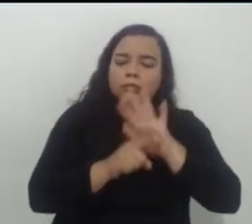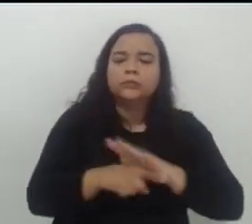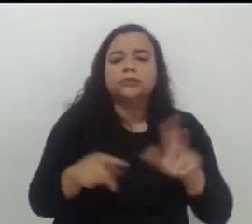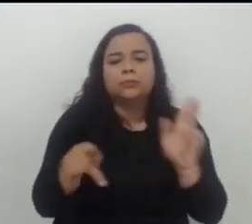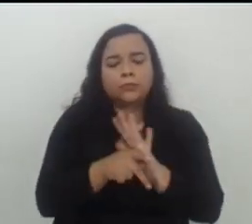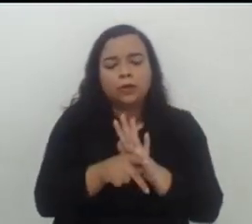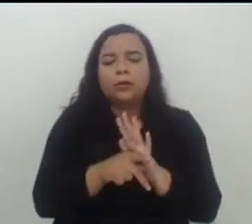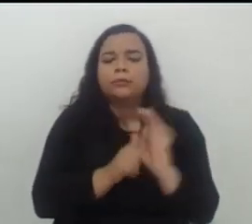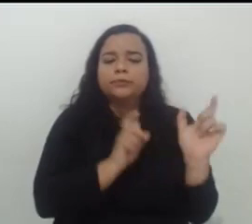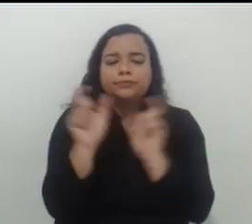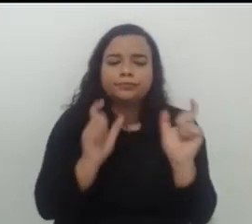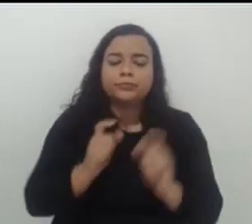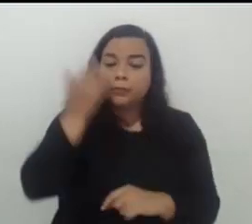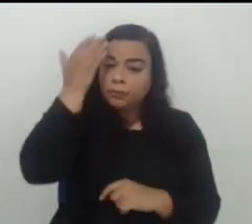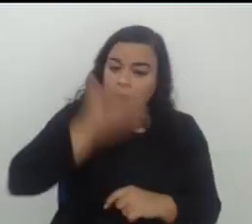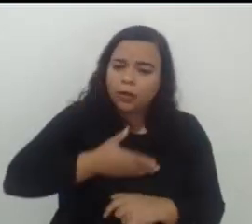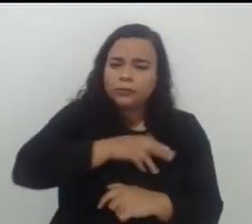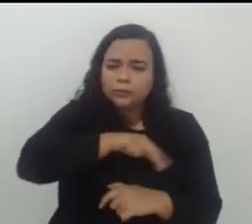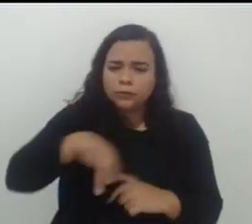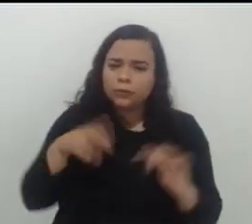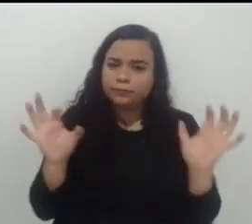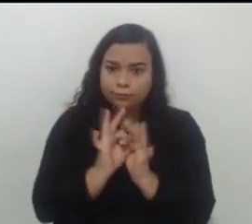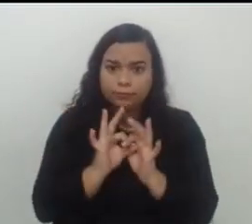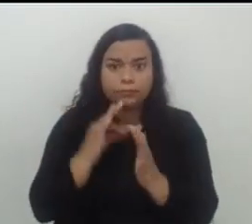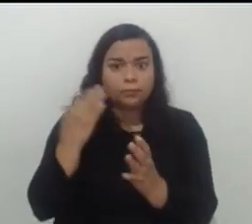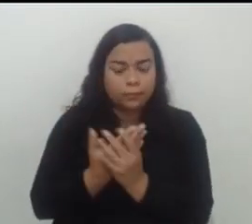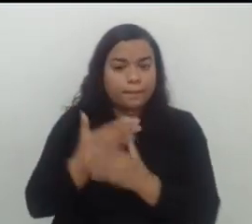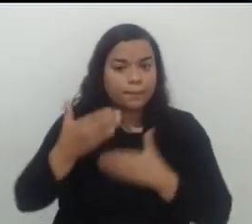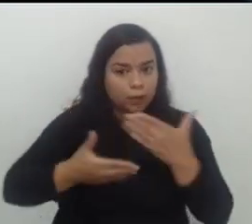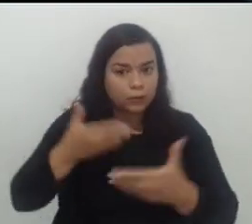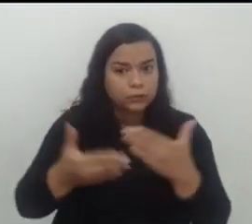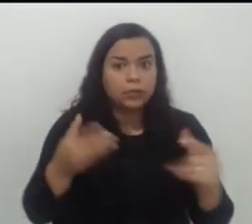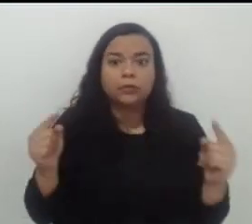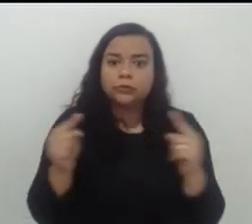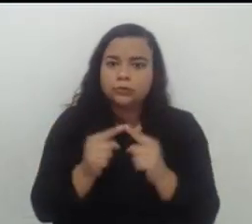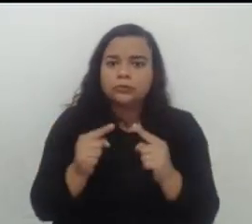elementos probatórios que compõem o processo